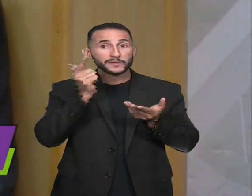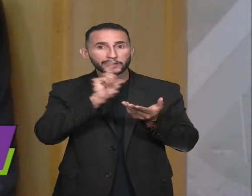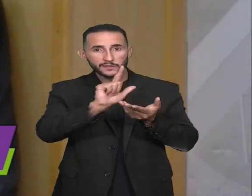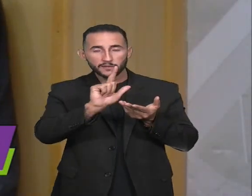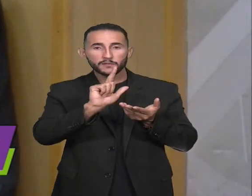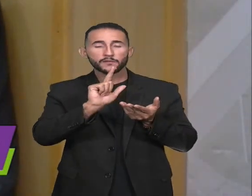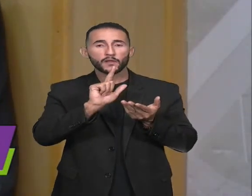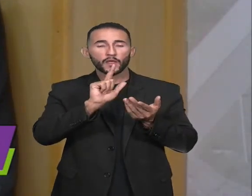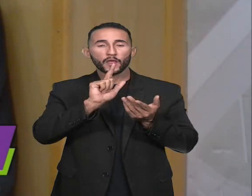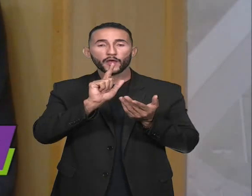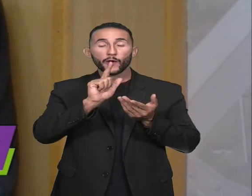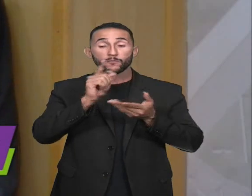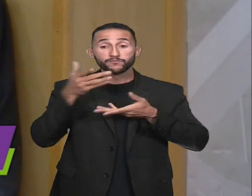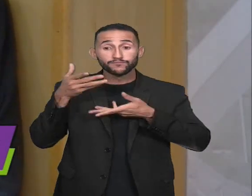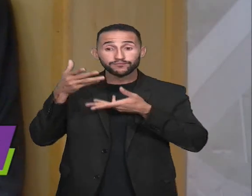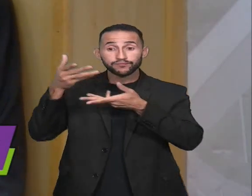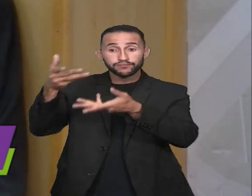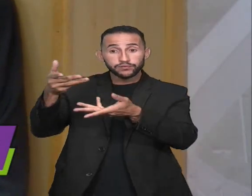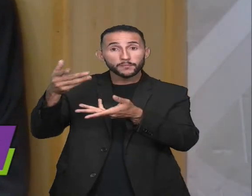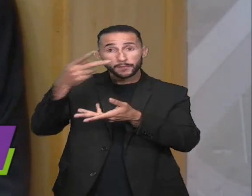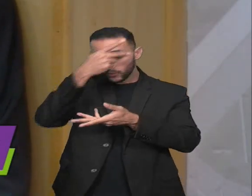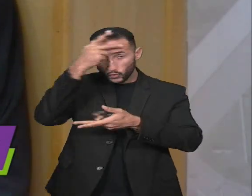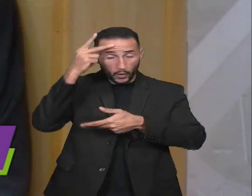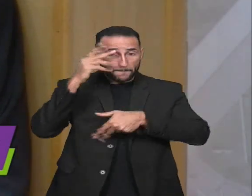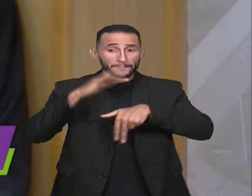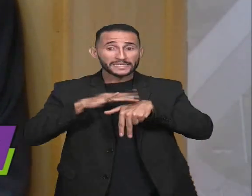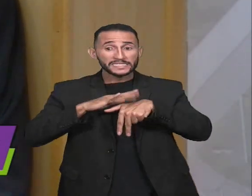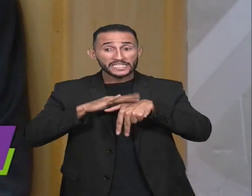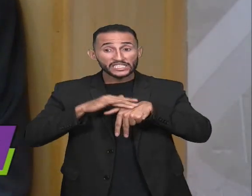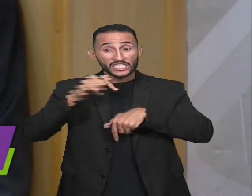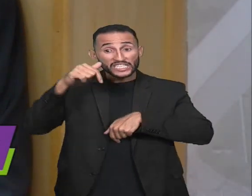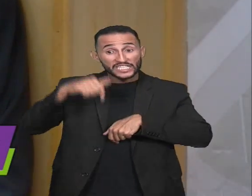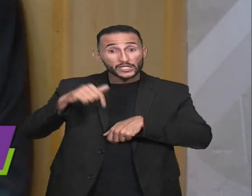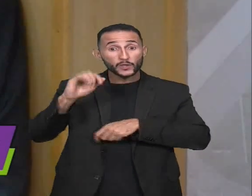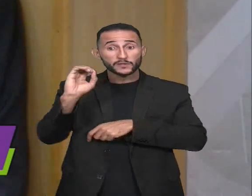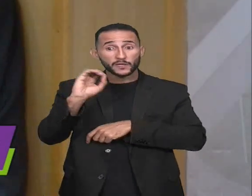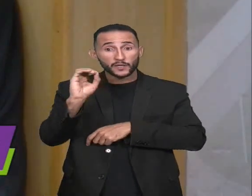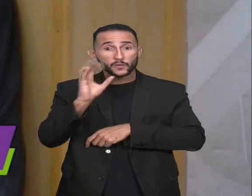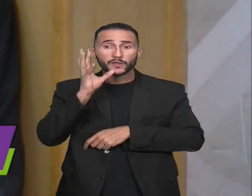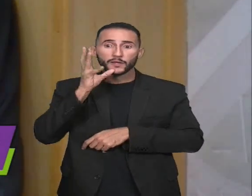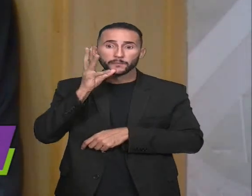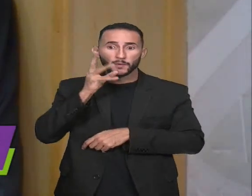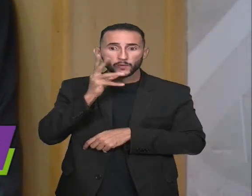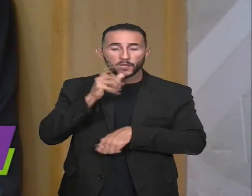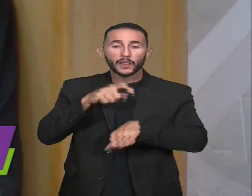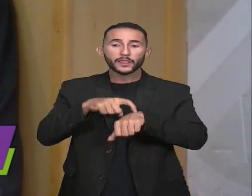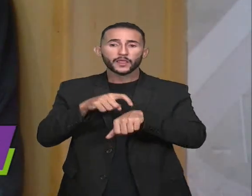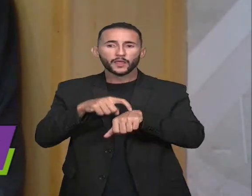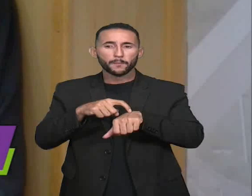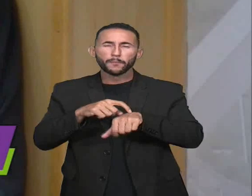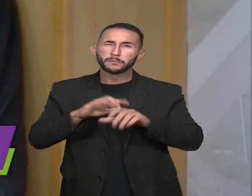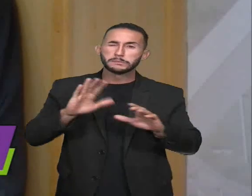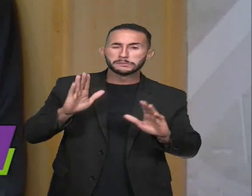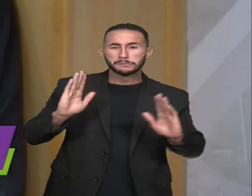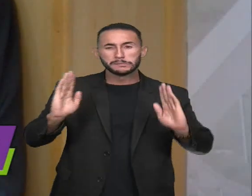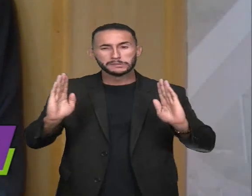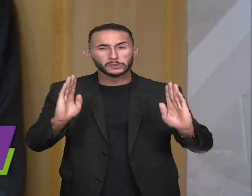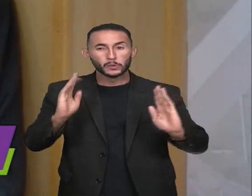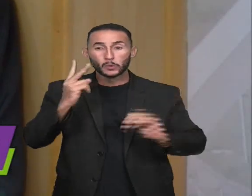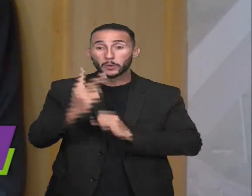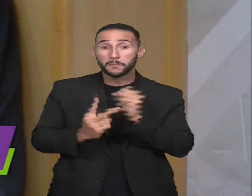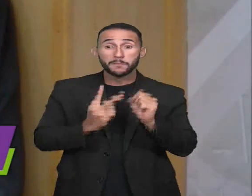pela pelo que a gente ouve por aí demora até 2 meses né e 2is meses já é uma tortura